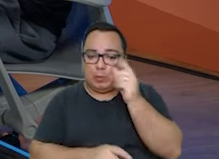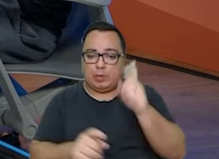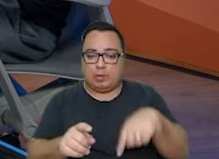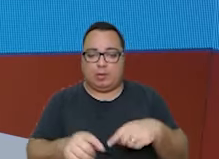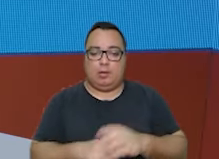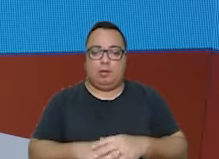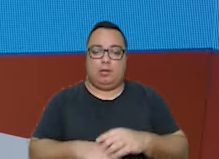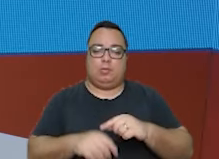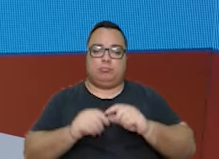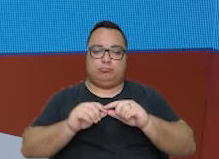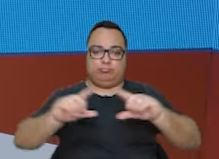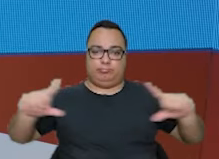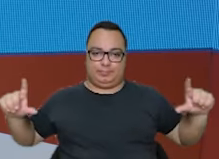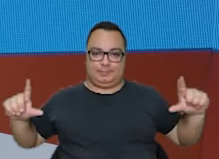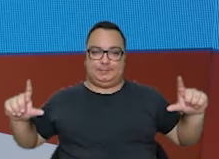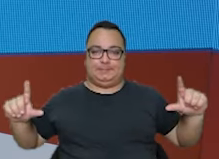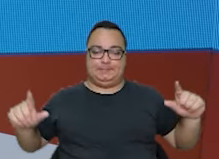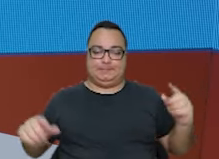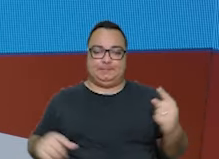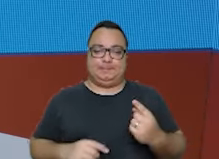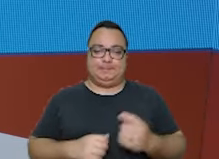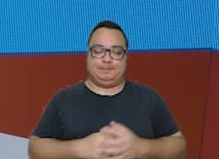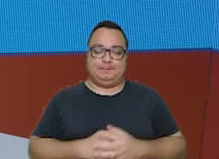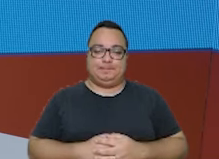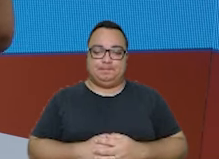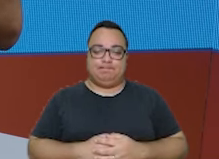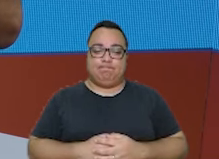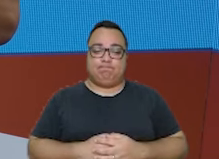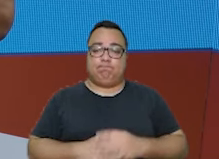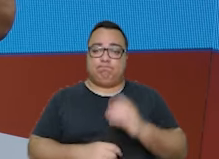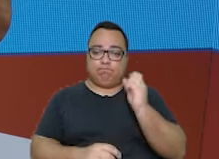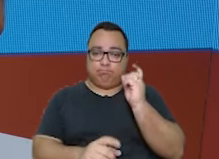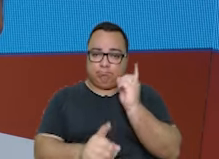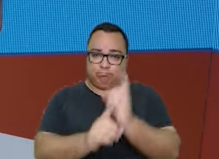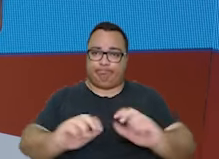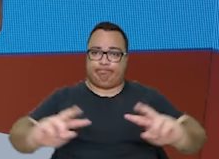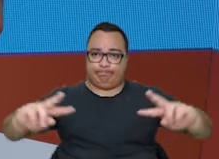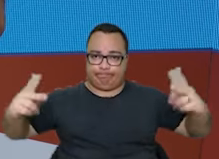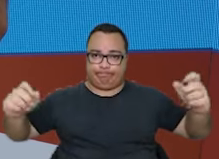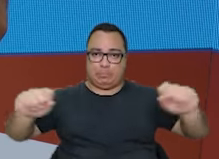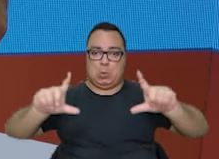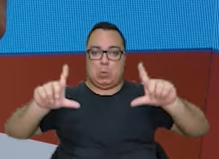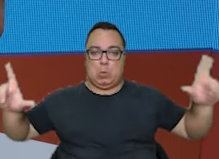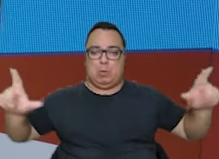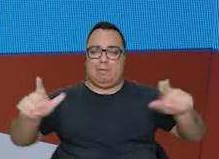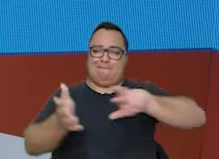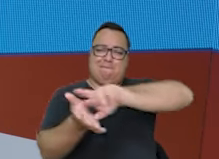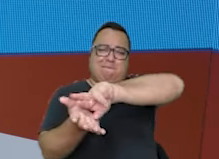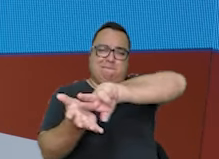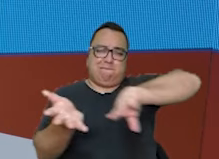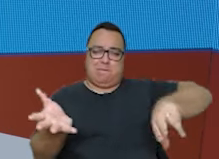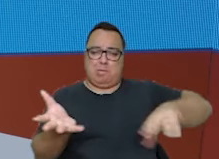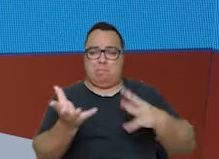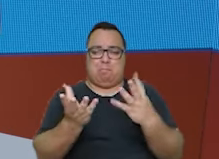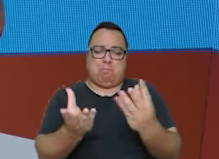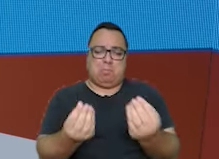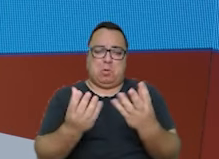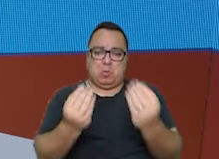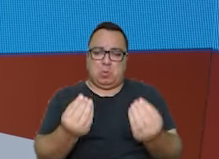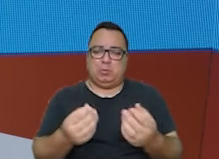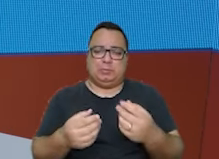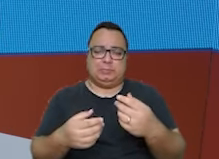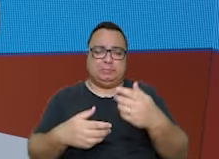o digital.sebraesp.com.br que tem uma vasta eh uma vasta quantidade